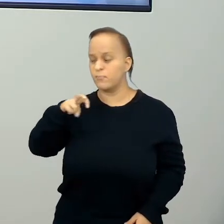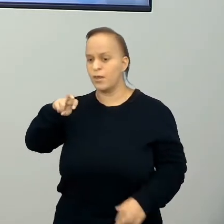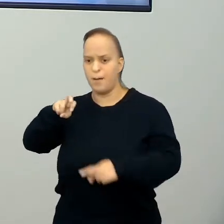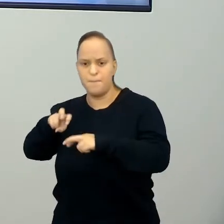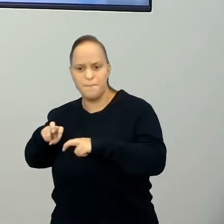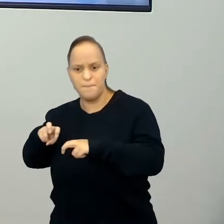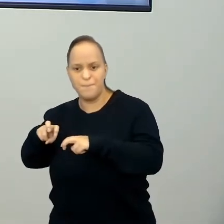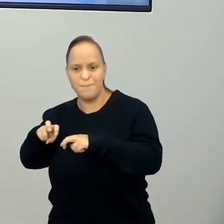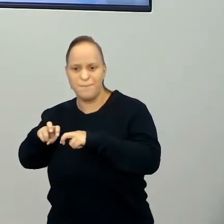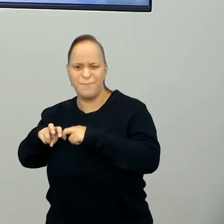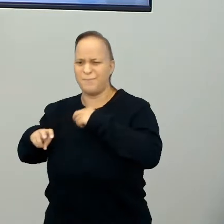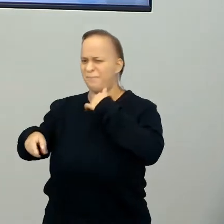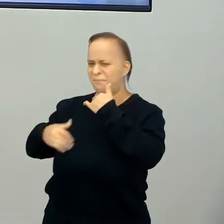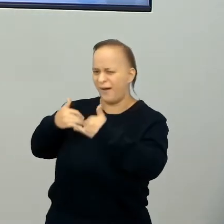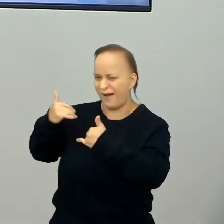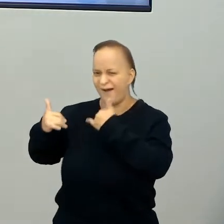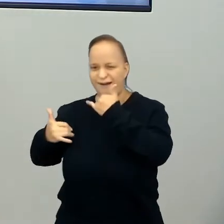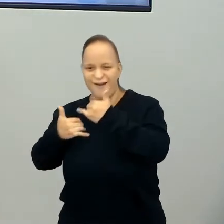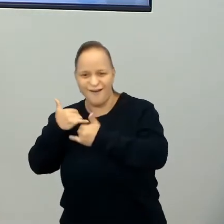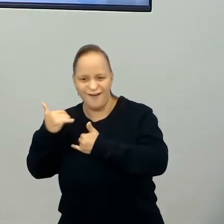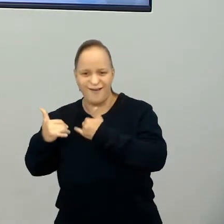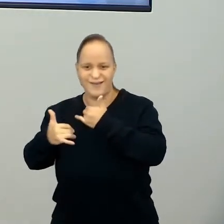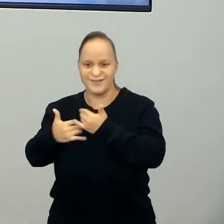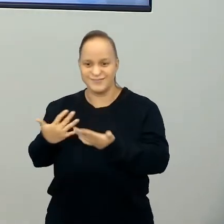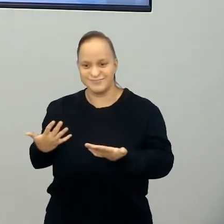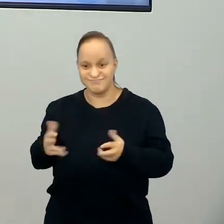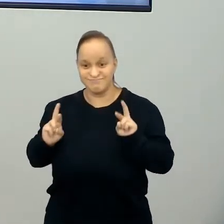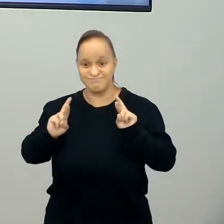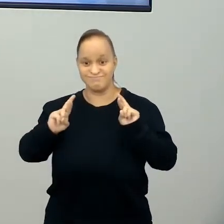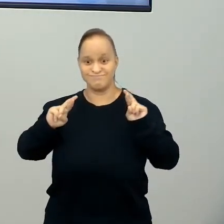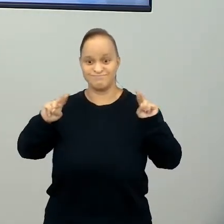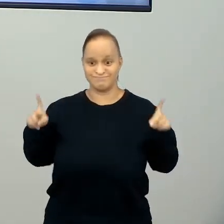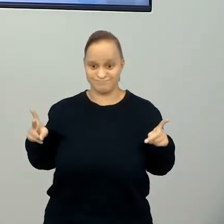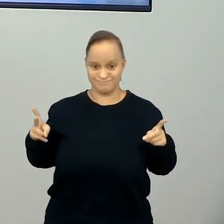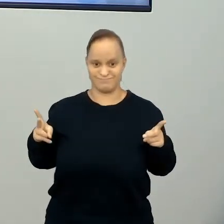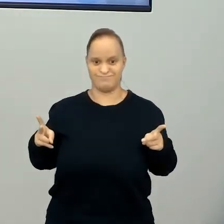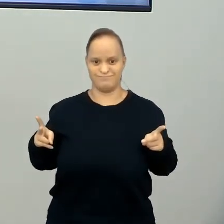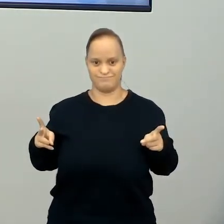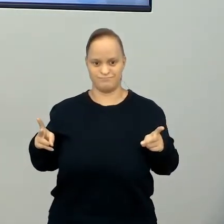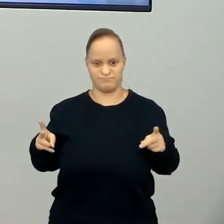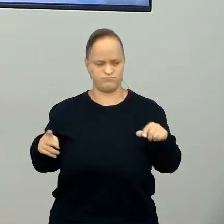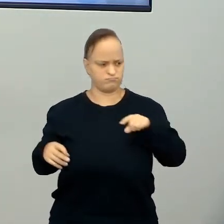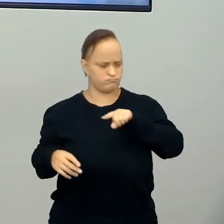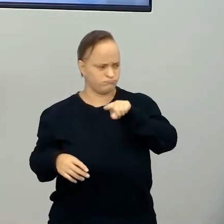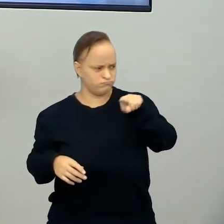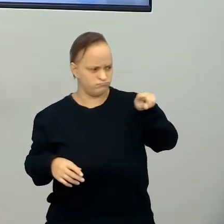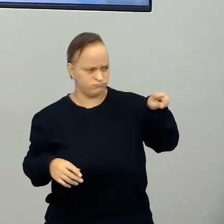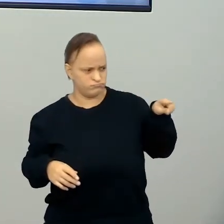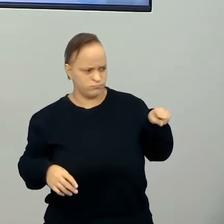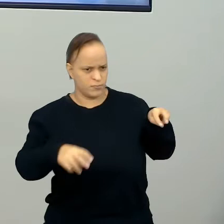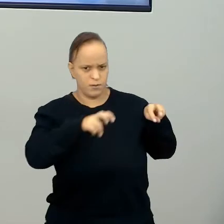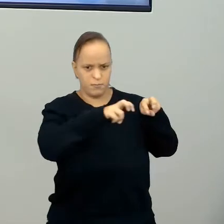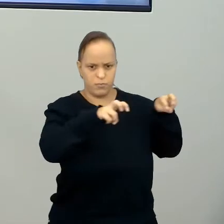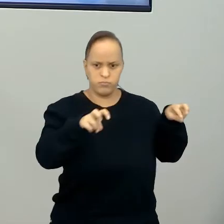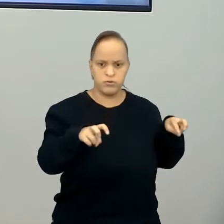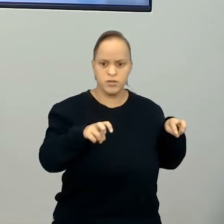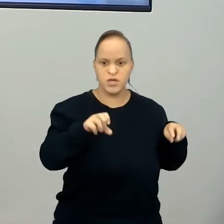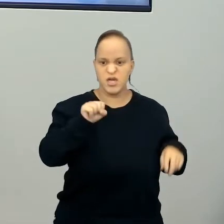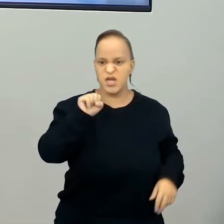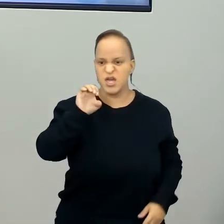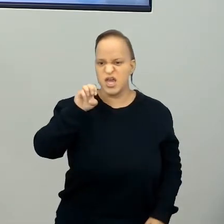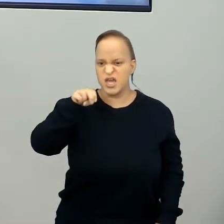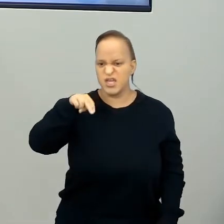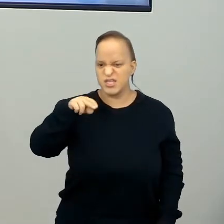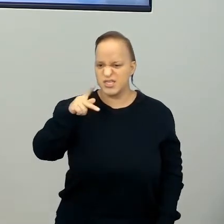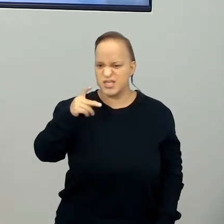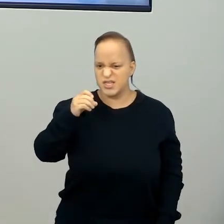amigos. E isso serve para todos nós. Eu não chamo ninguém aqui que está no estúdio de senhor. Eu chamo todo mundo pelo